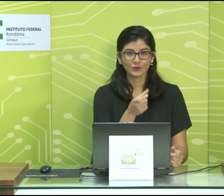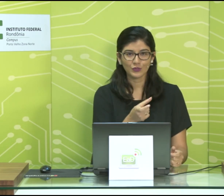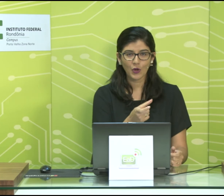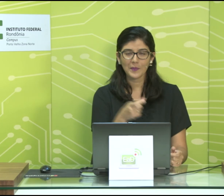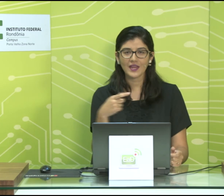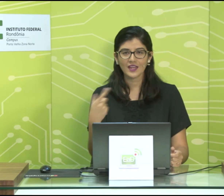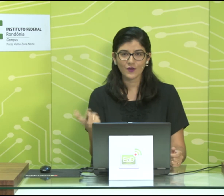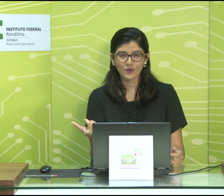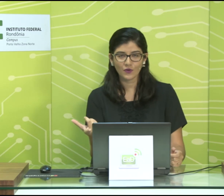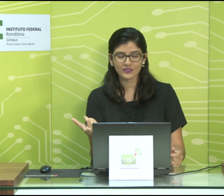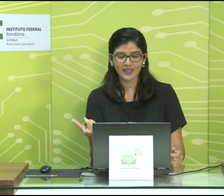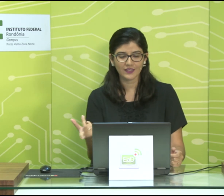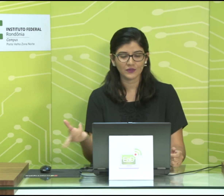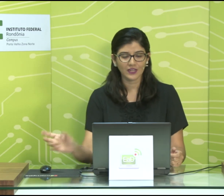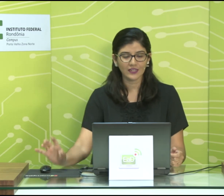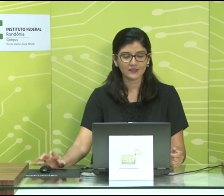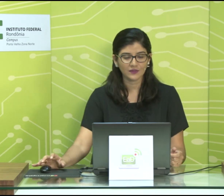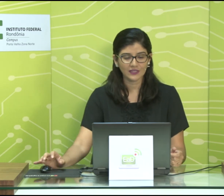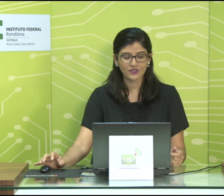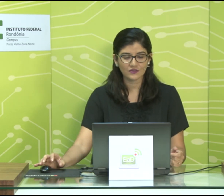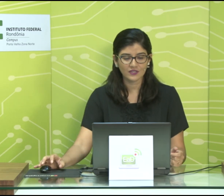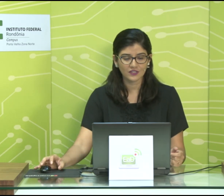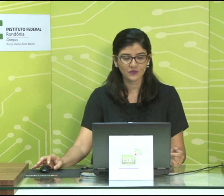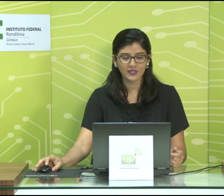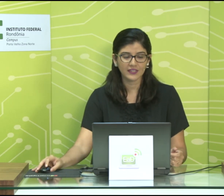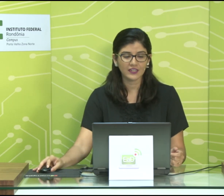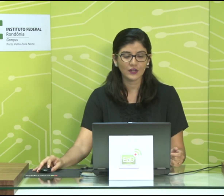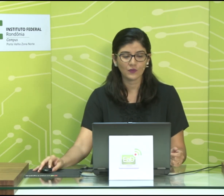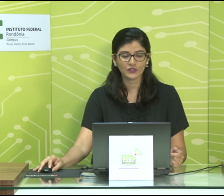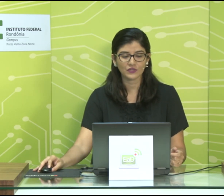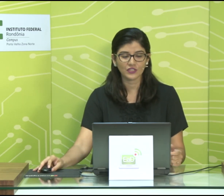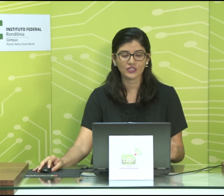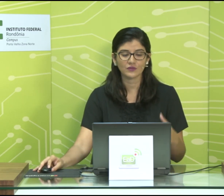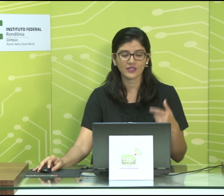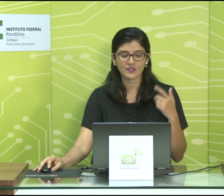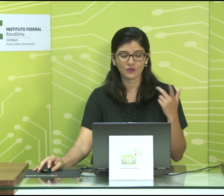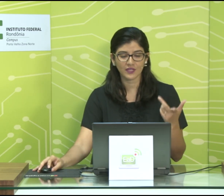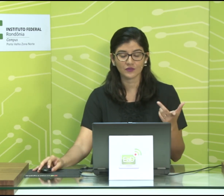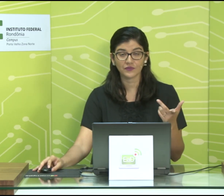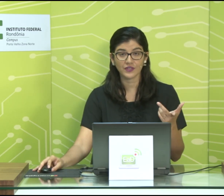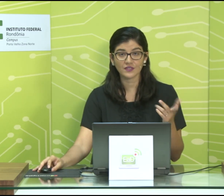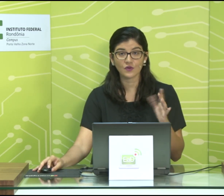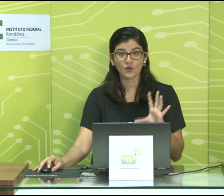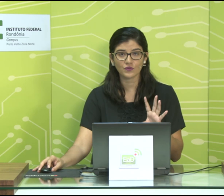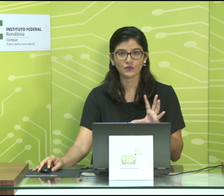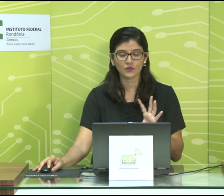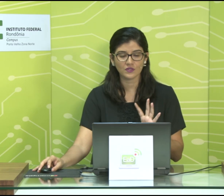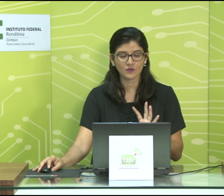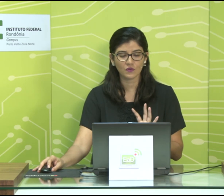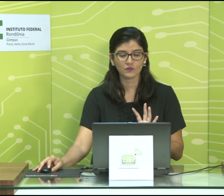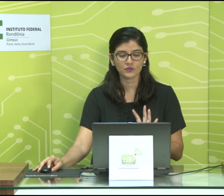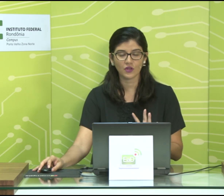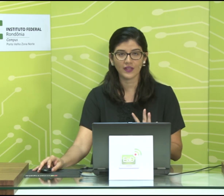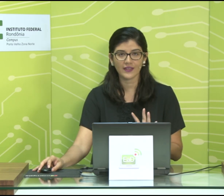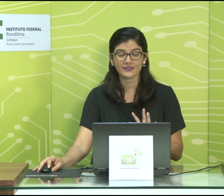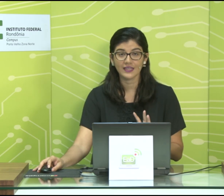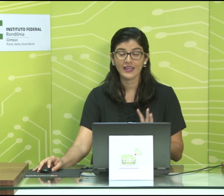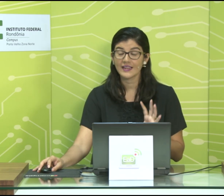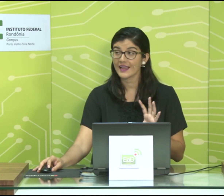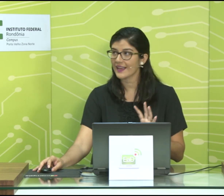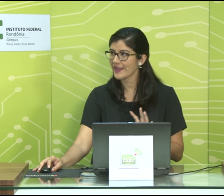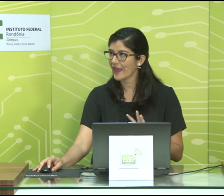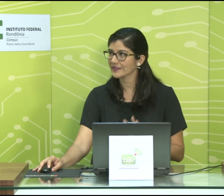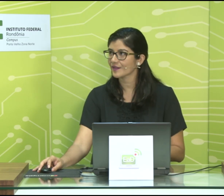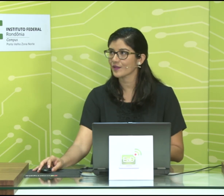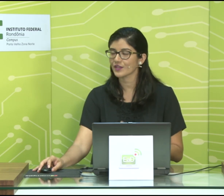o nome e o conceito, né? Então, ela diz o seguinte: no e-learning, o estudante não tem esse contato físico com os tutores e os colegas.